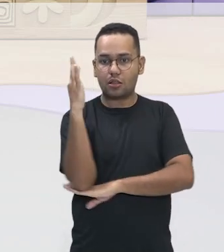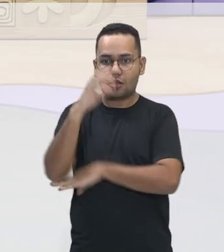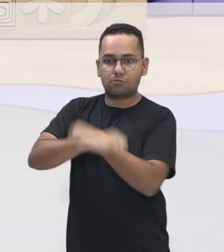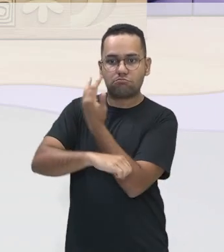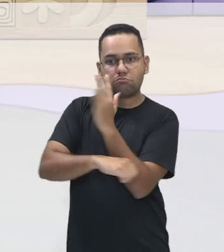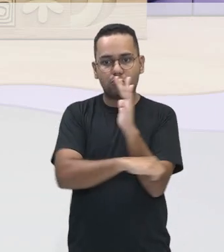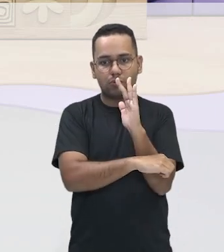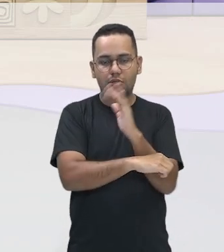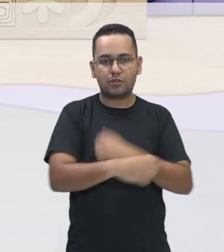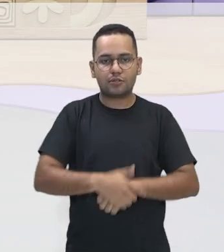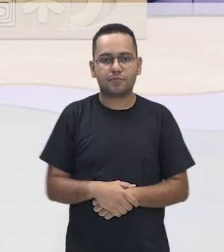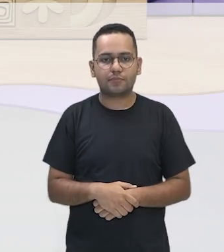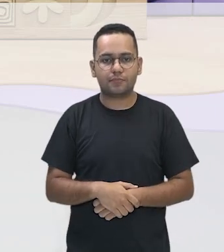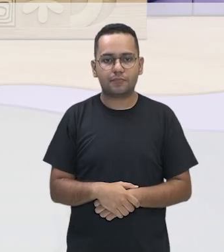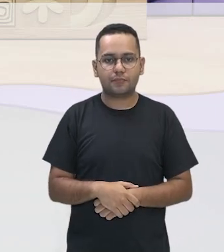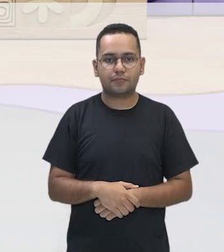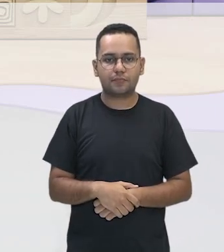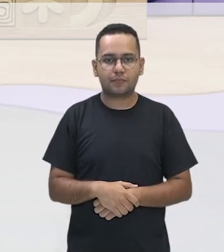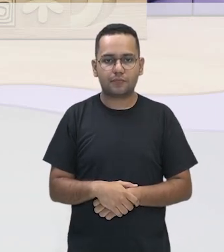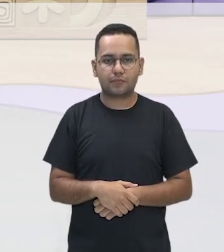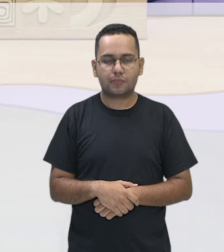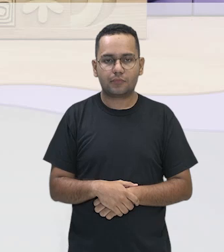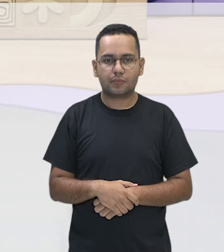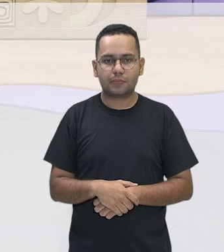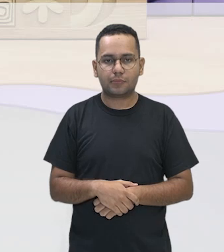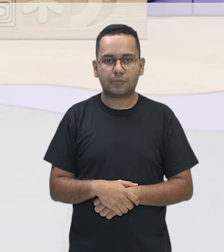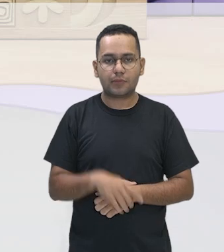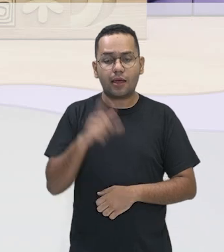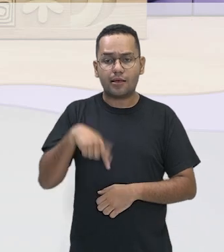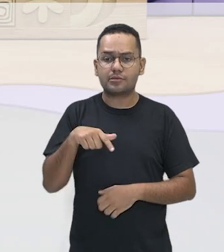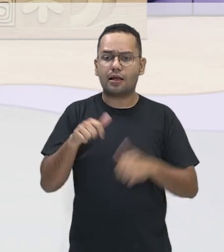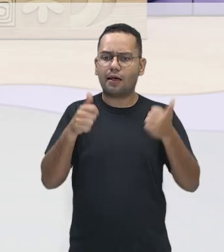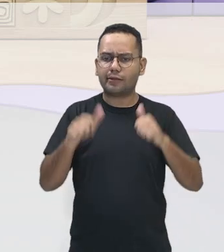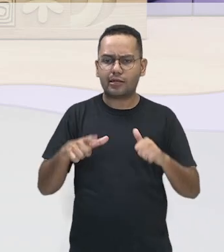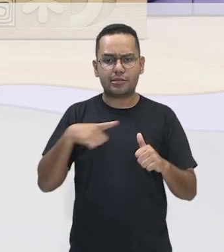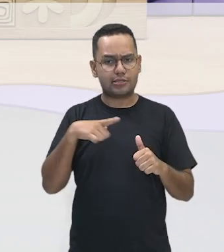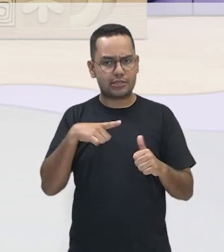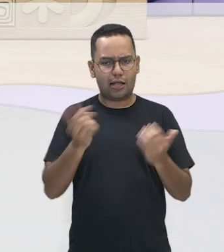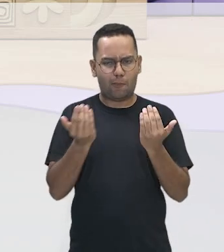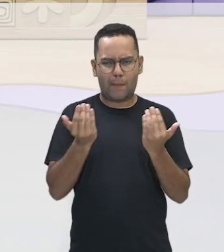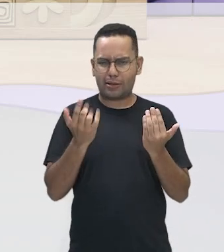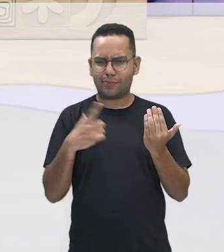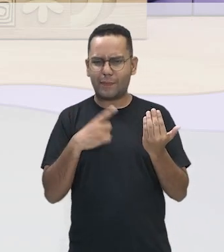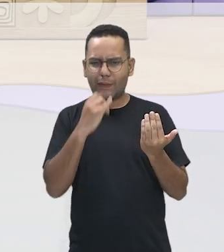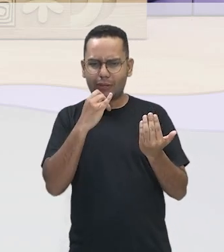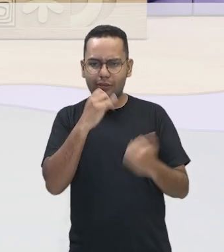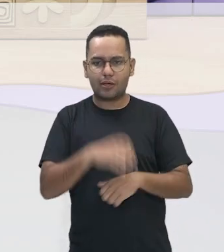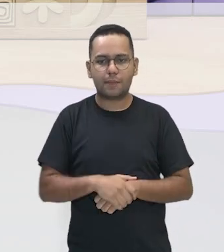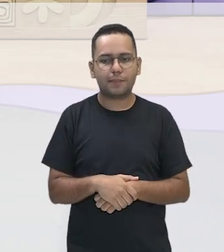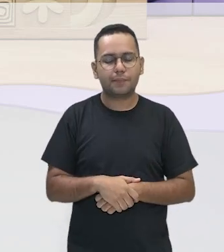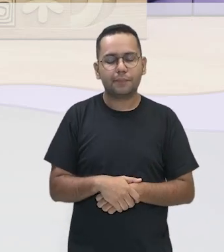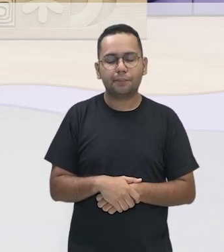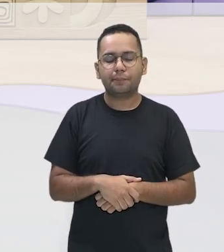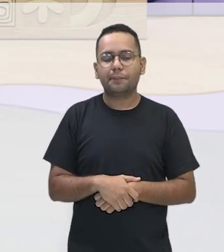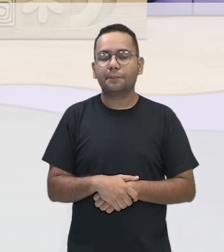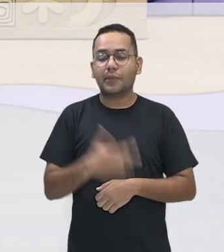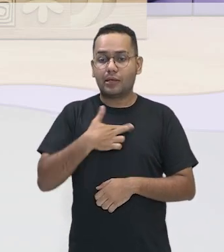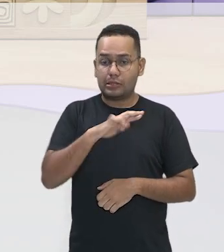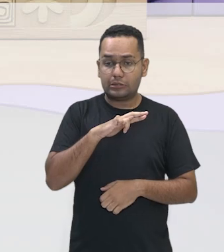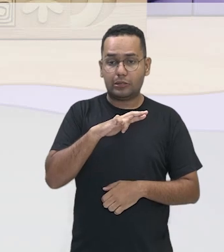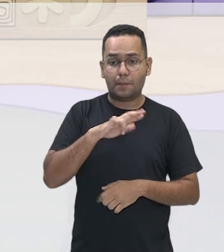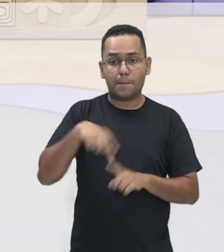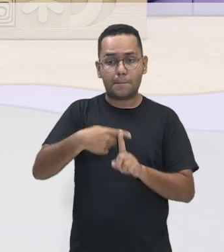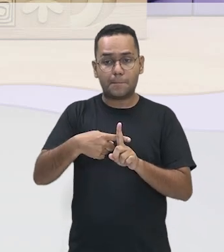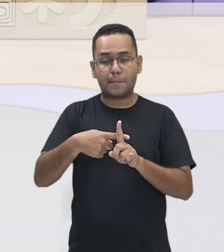essa visão e essa interação entre religião e ecologia e sustentabilidade da vida em comum. Então, sempre